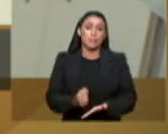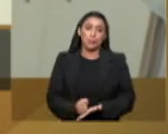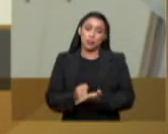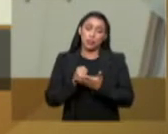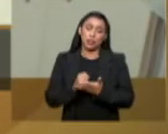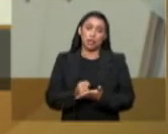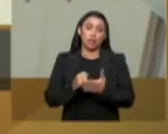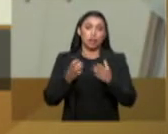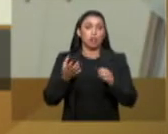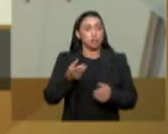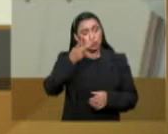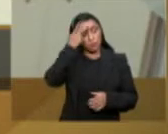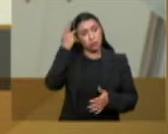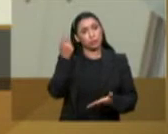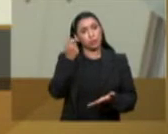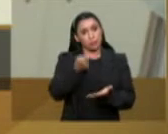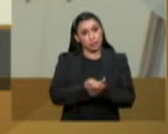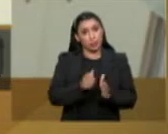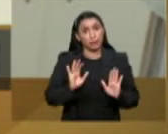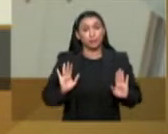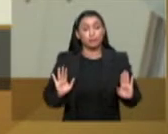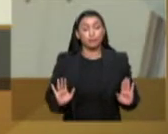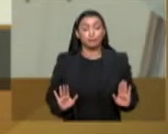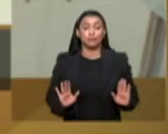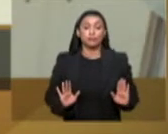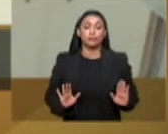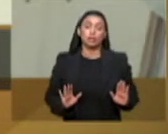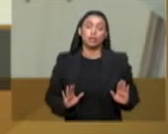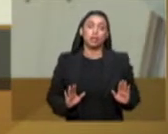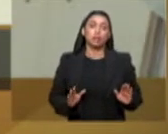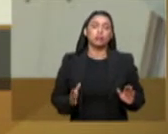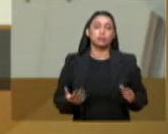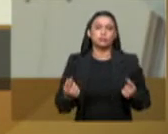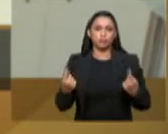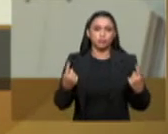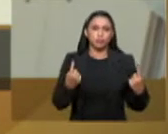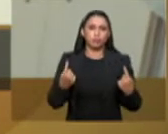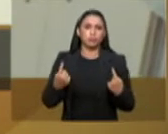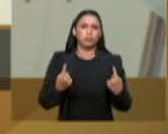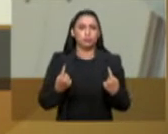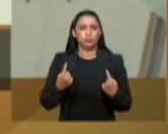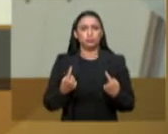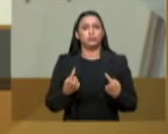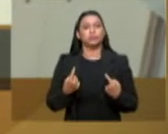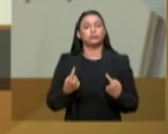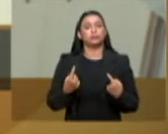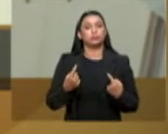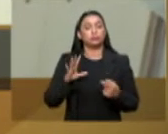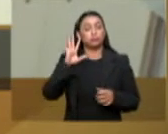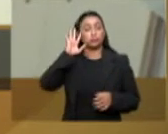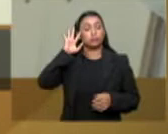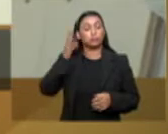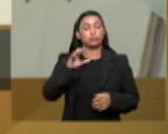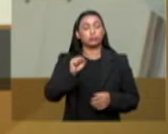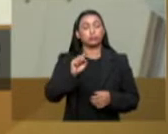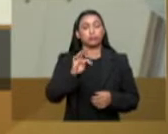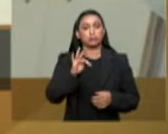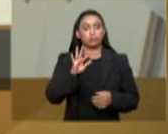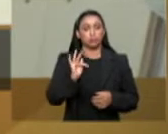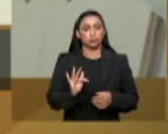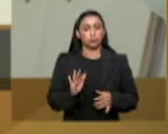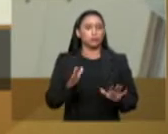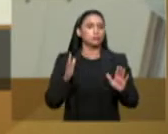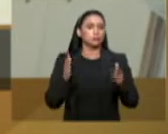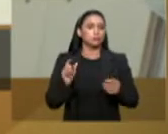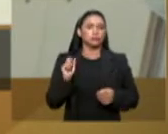contribuintes? É isso que está posto perante esta Suprema Corte. Quais são os contornos